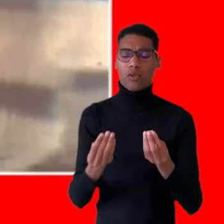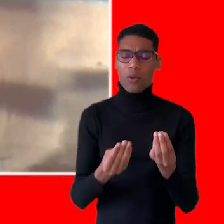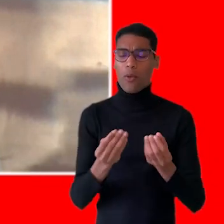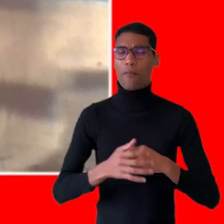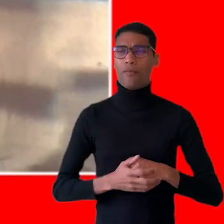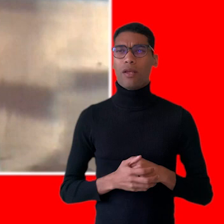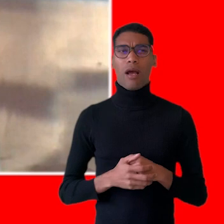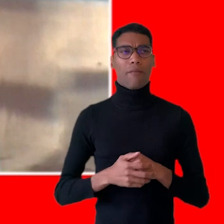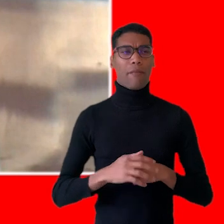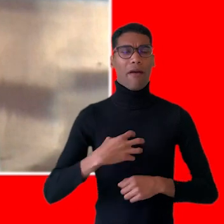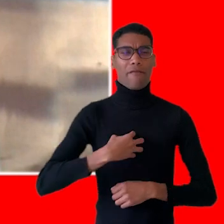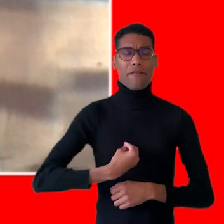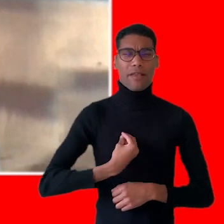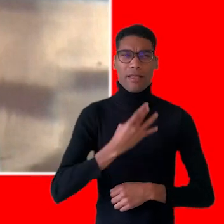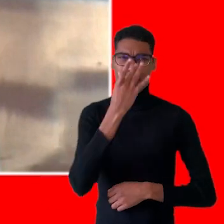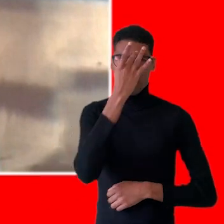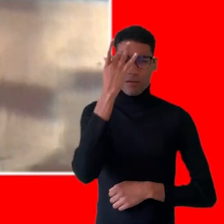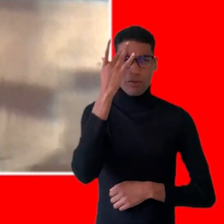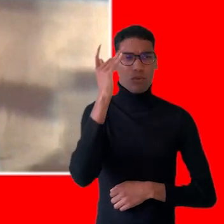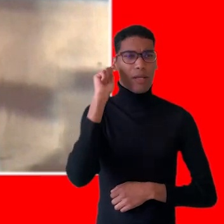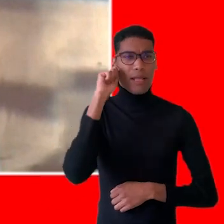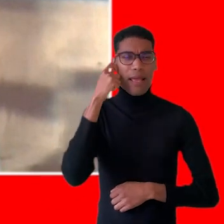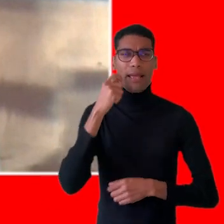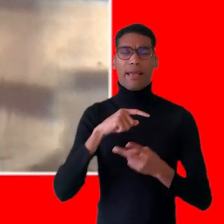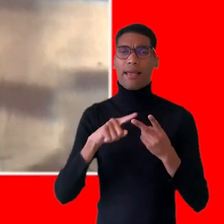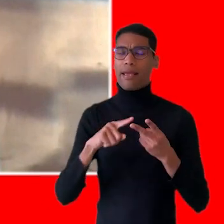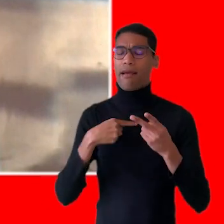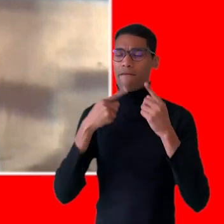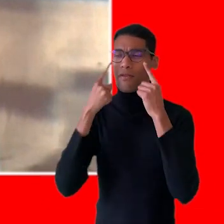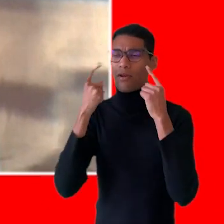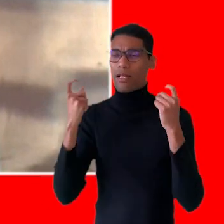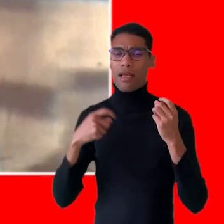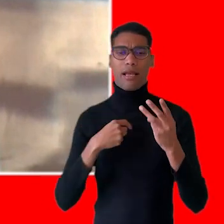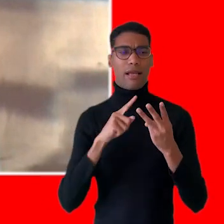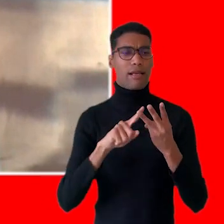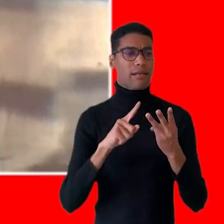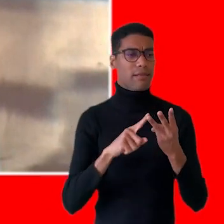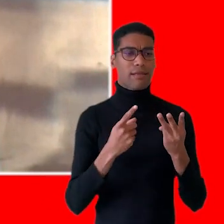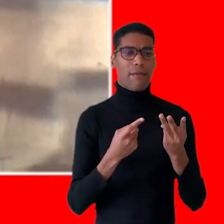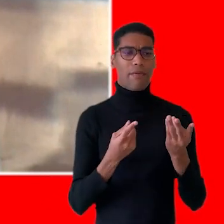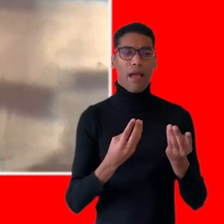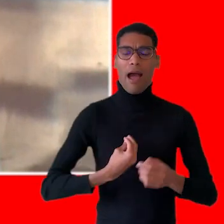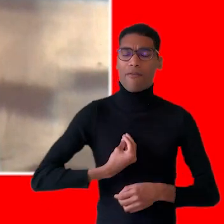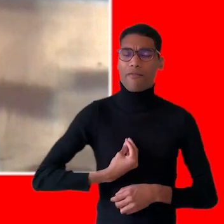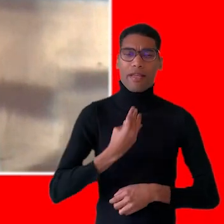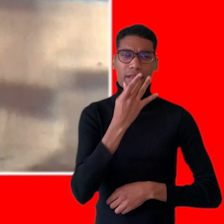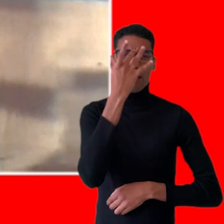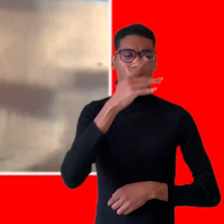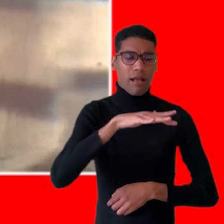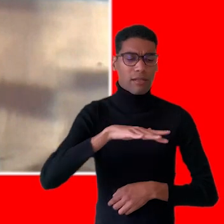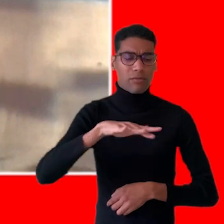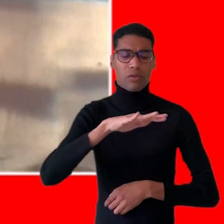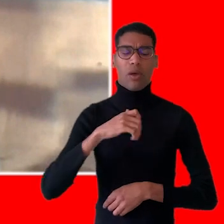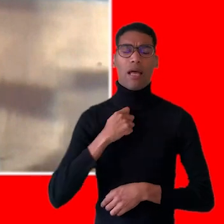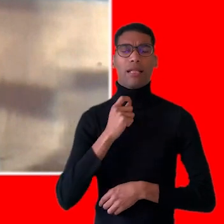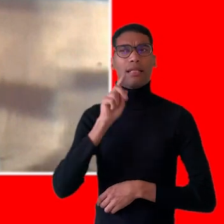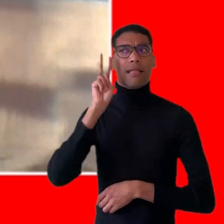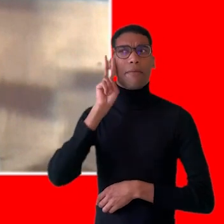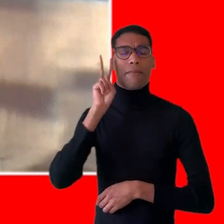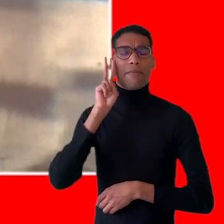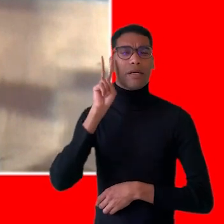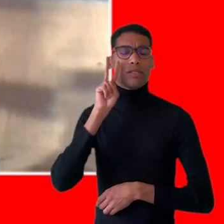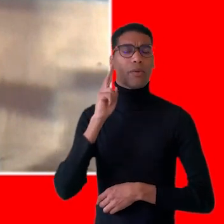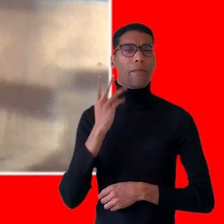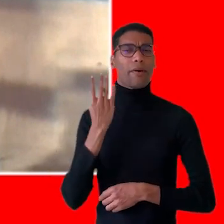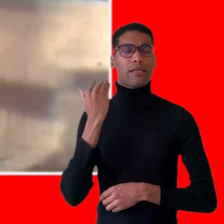a violência, a situação de vulnerabilidade, a situação das crianças, chamando a atenção das nossas lembranças